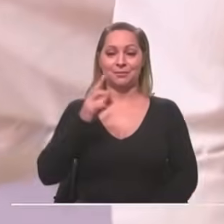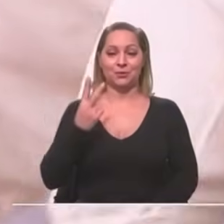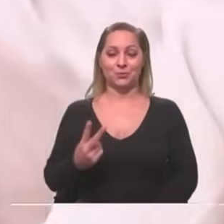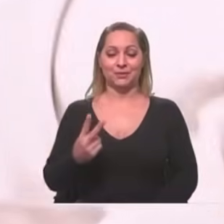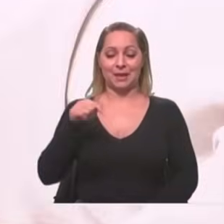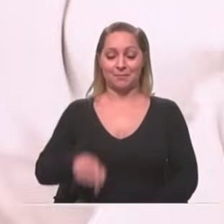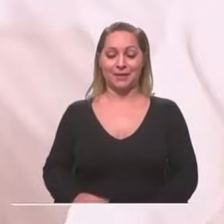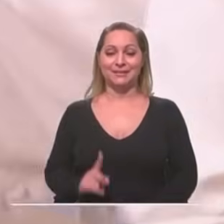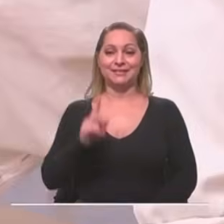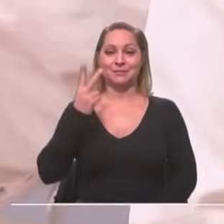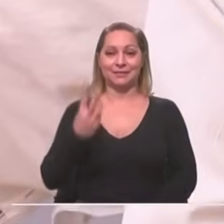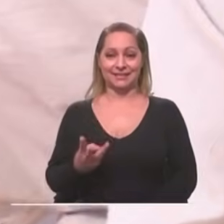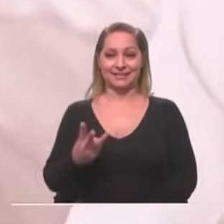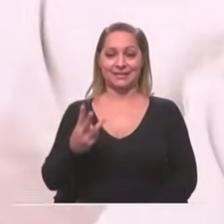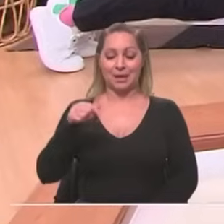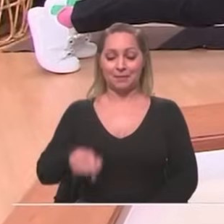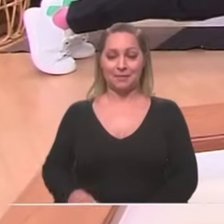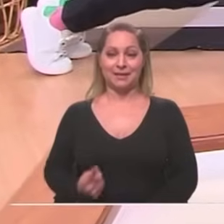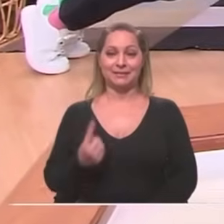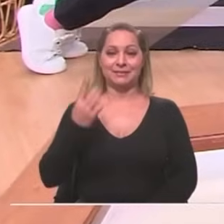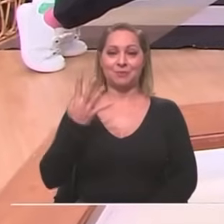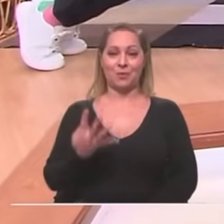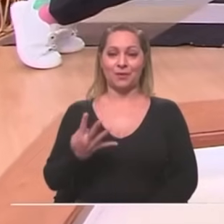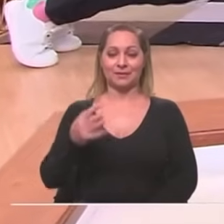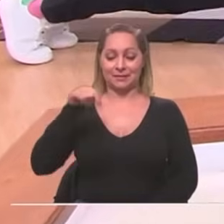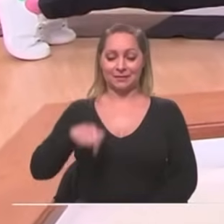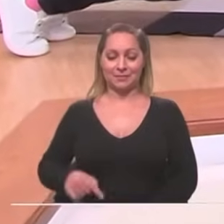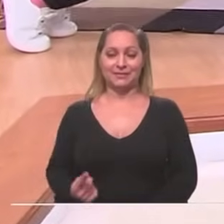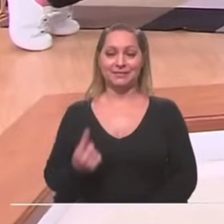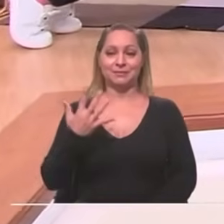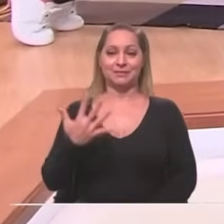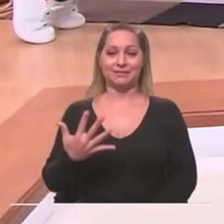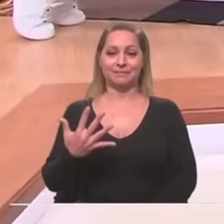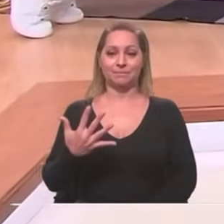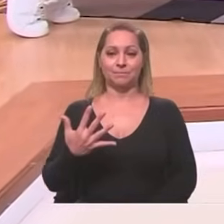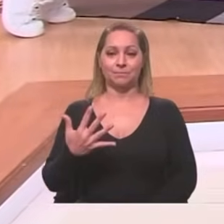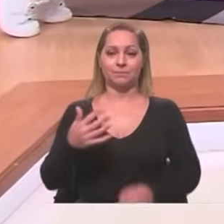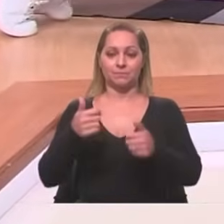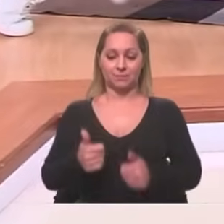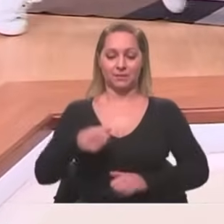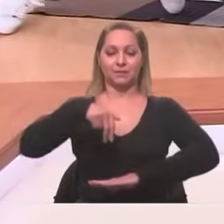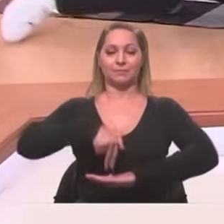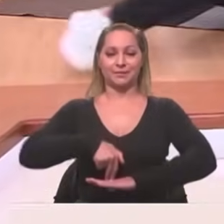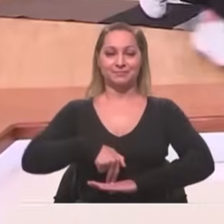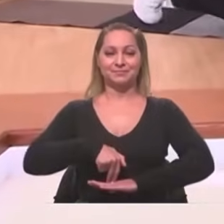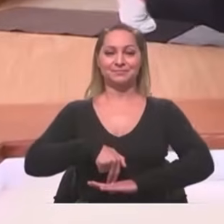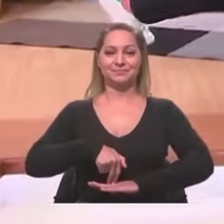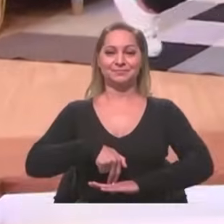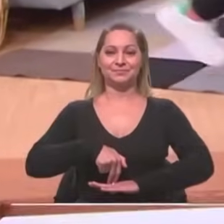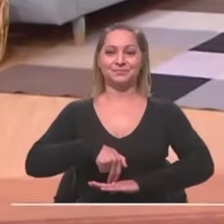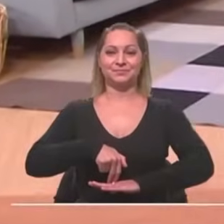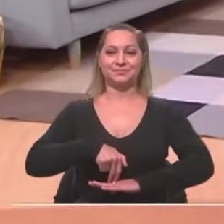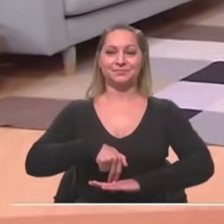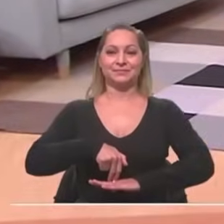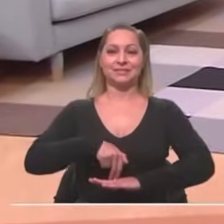duas. Abaixo, acima, três. Abaixo, acima, quatro. E abaixo, acima, cinco. Cinco. Bom, está de pé. Ai.